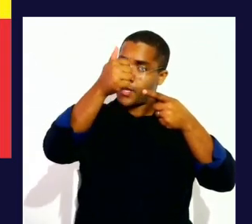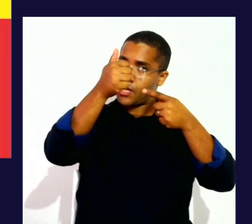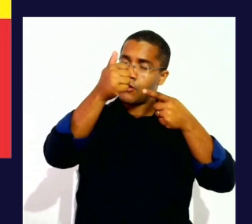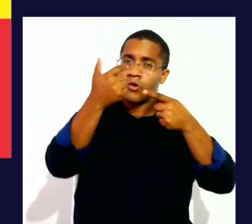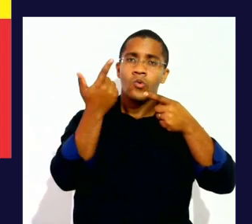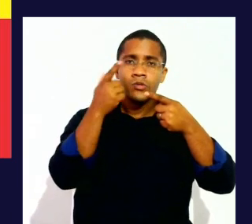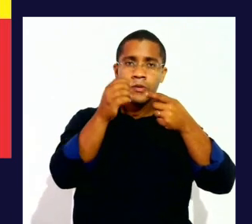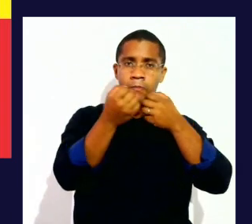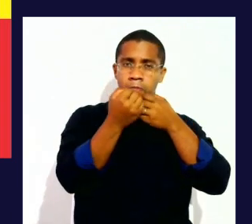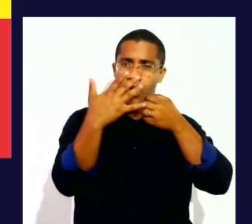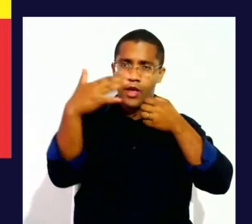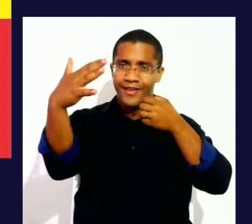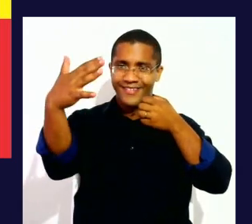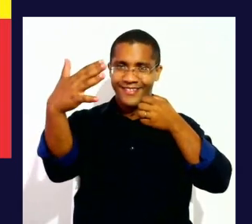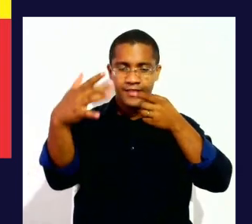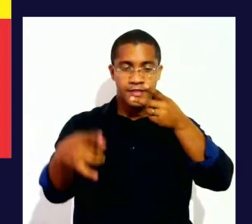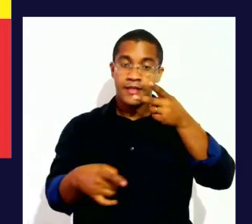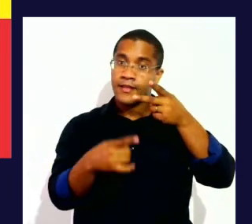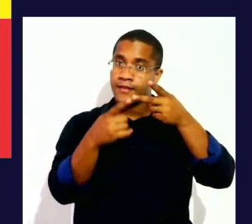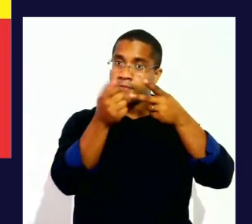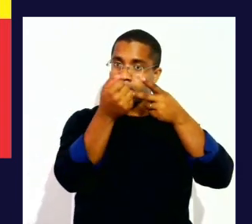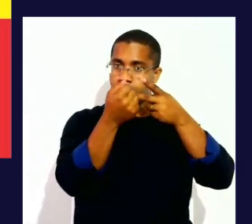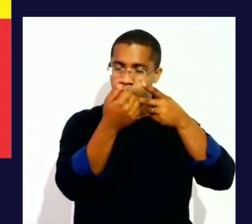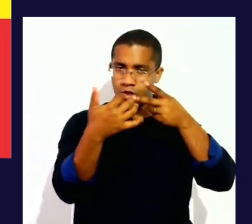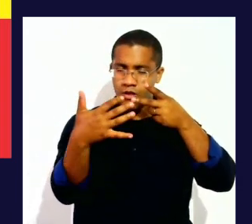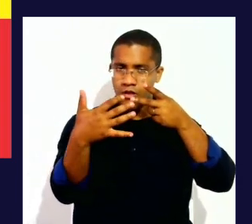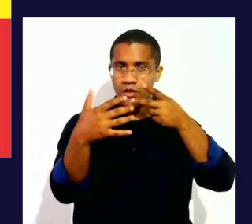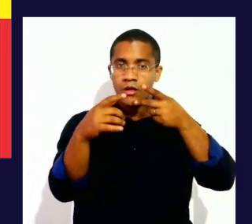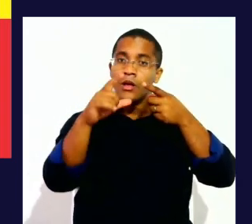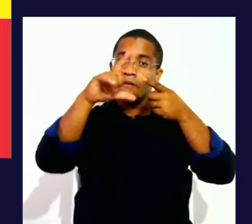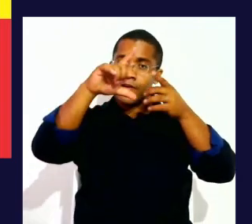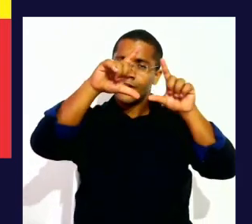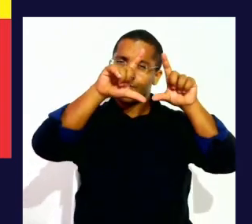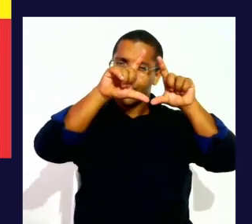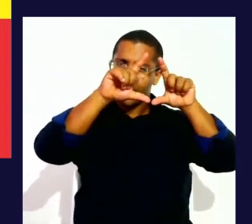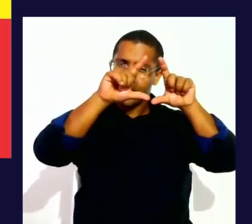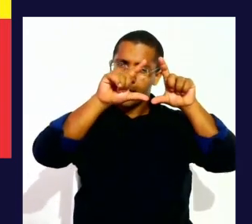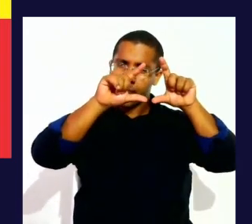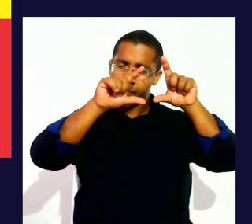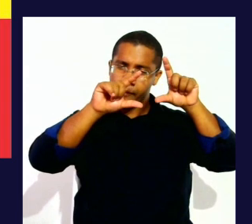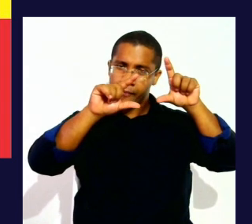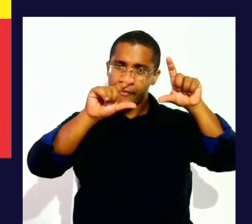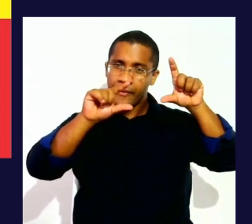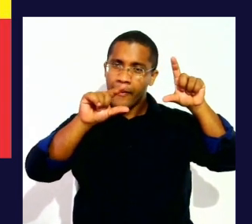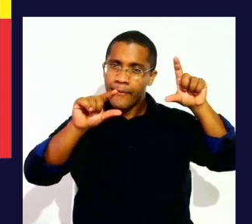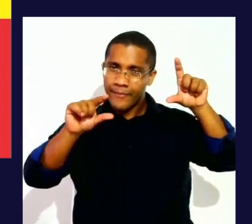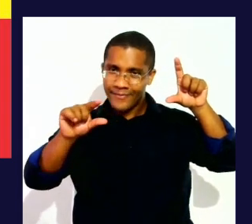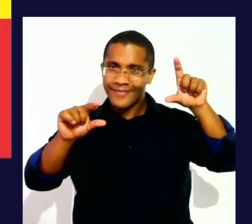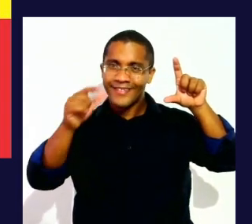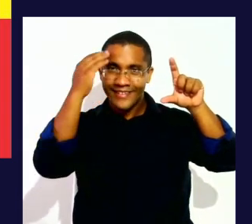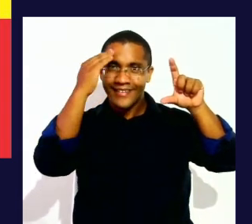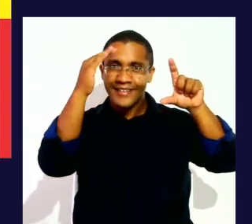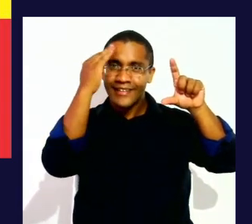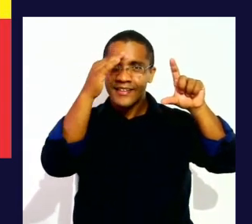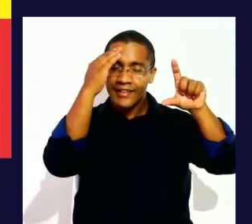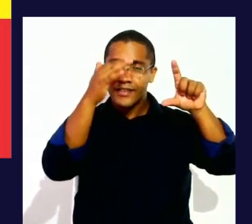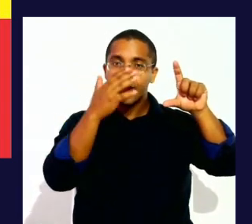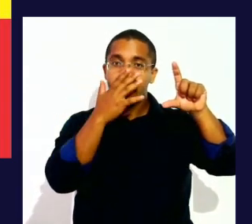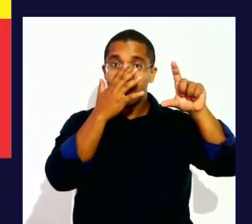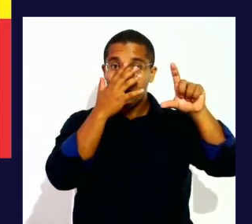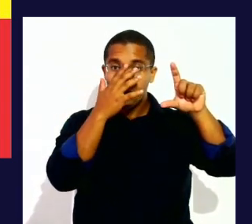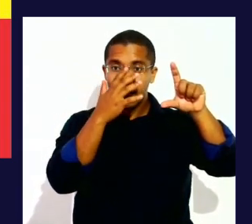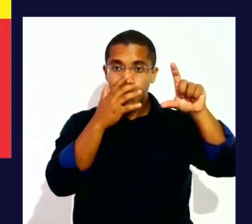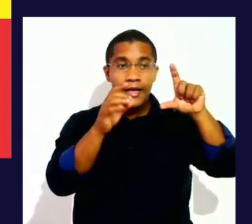na realidade vai conduzir mais calor do que o tijolo, por sua vez, vai conduzir mais calor do que a